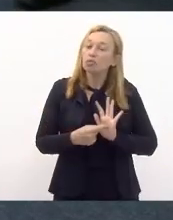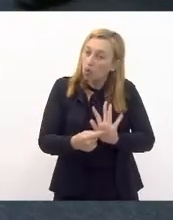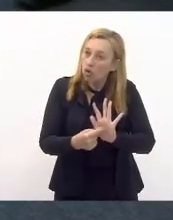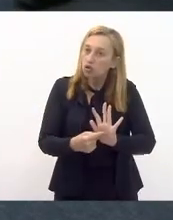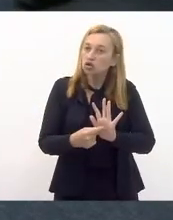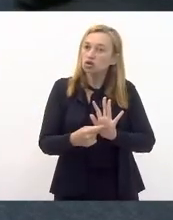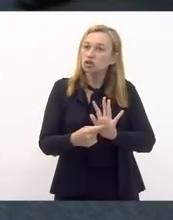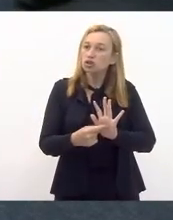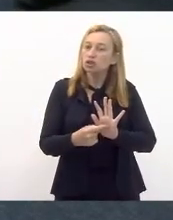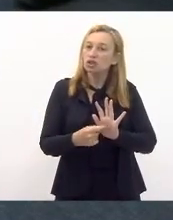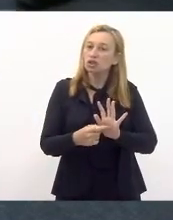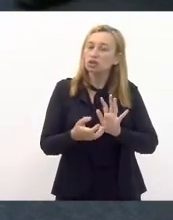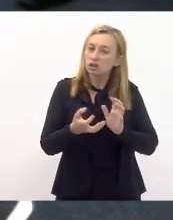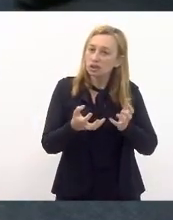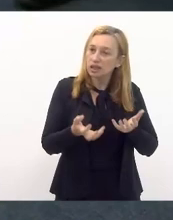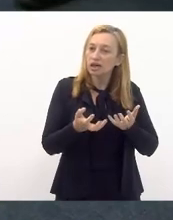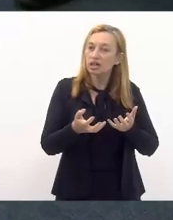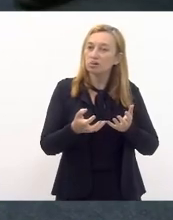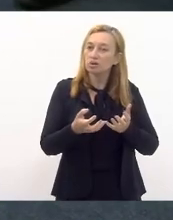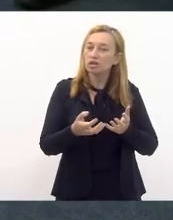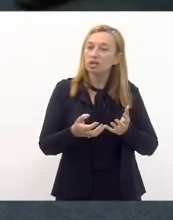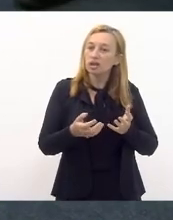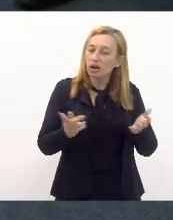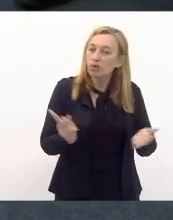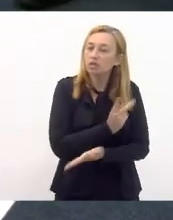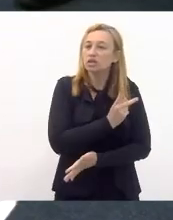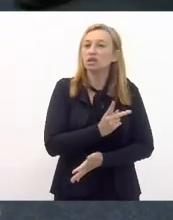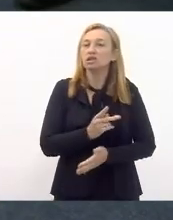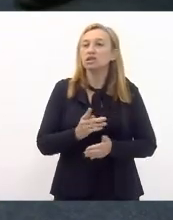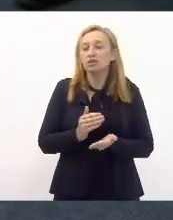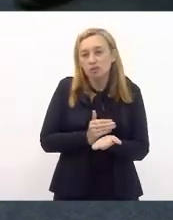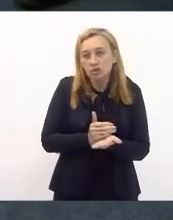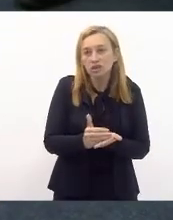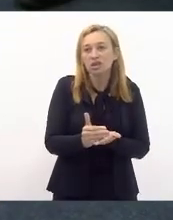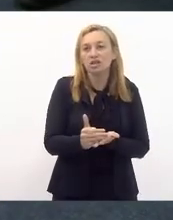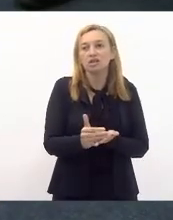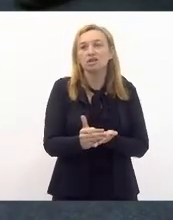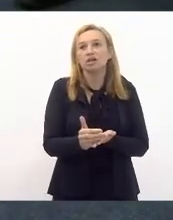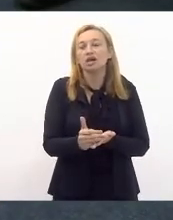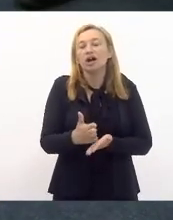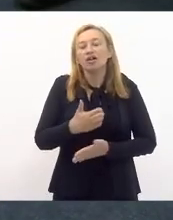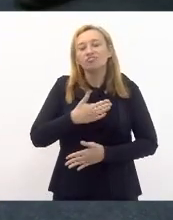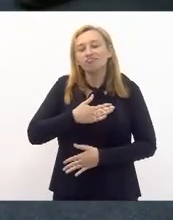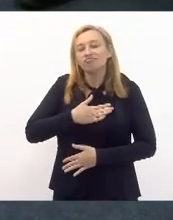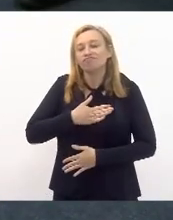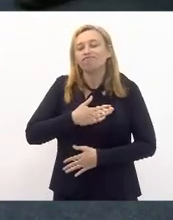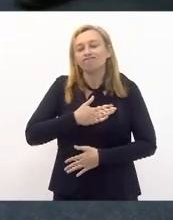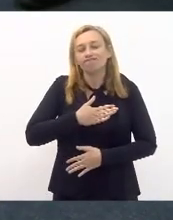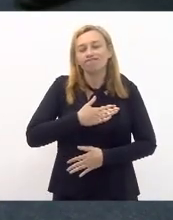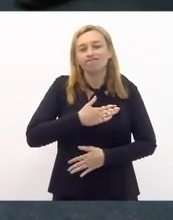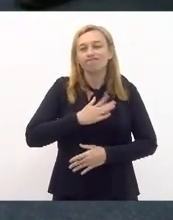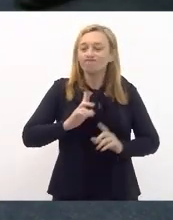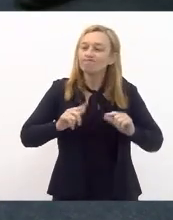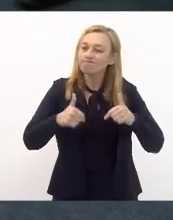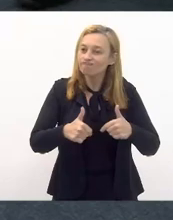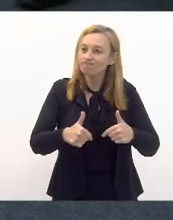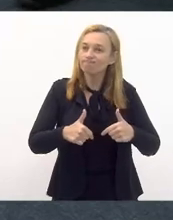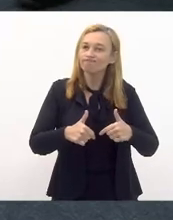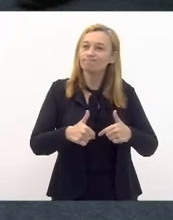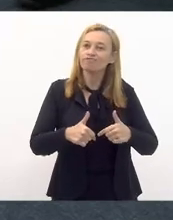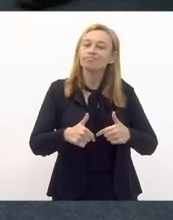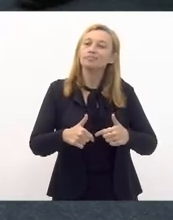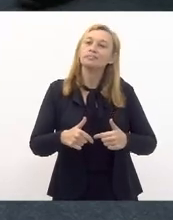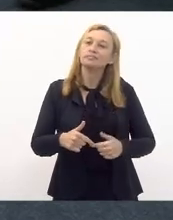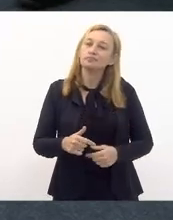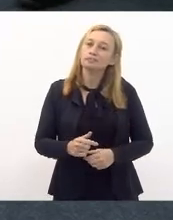para fora a gente quer que dê certo a gente torce para que dê certo e foi desde o início assim a minha a minha atitude a